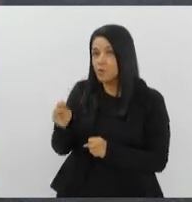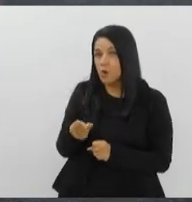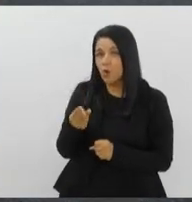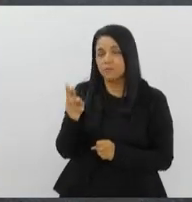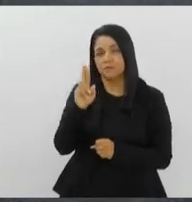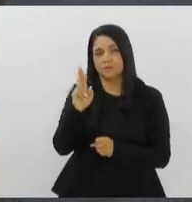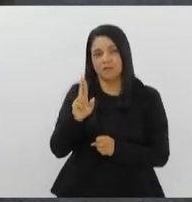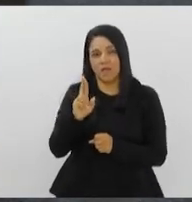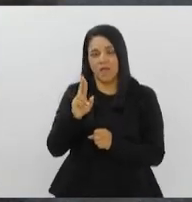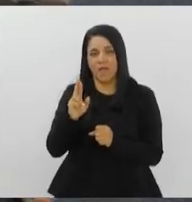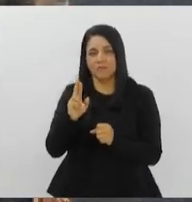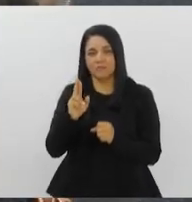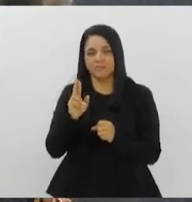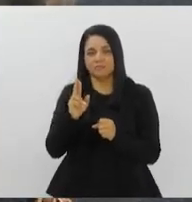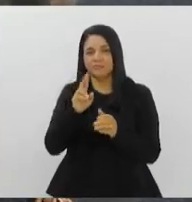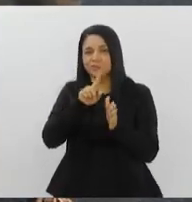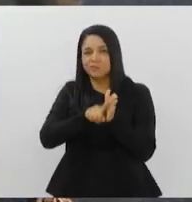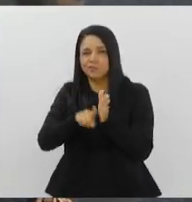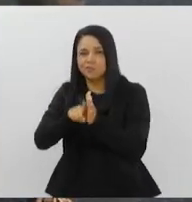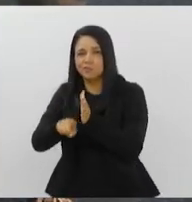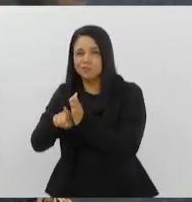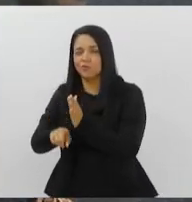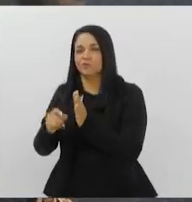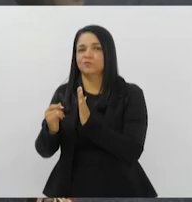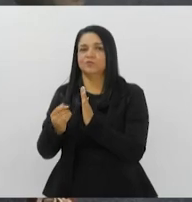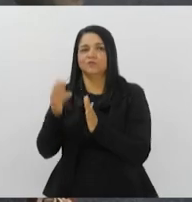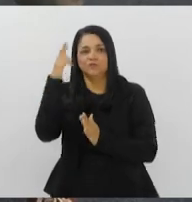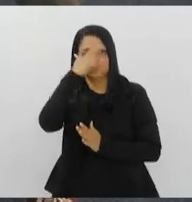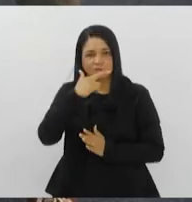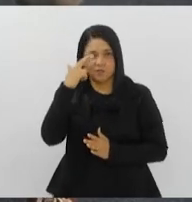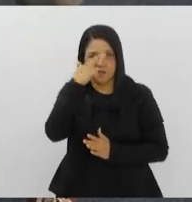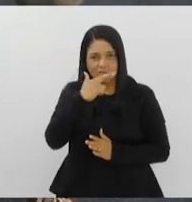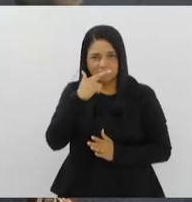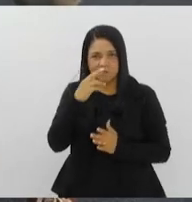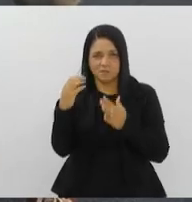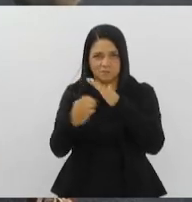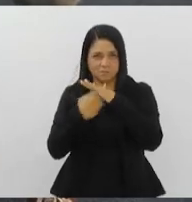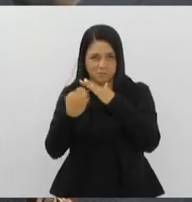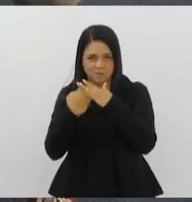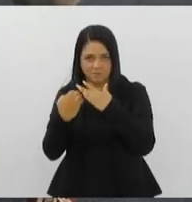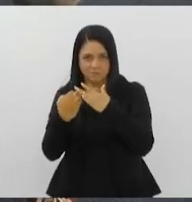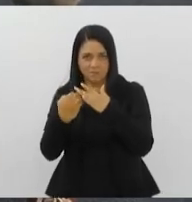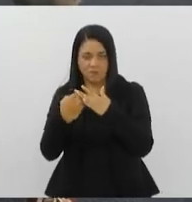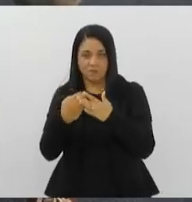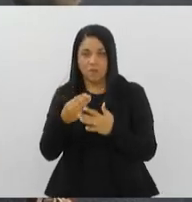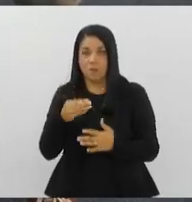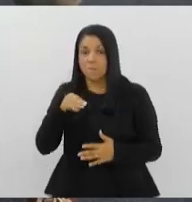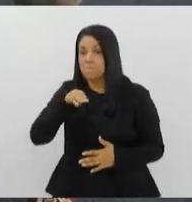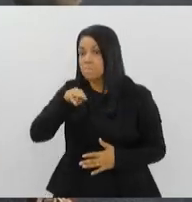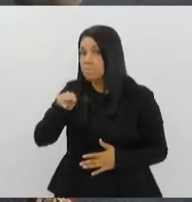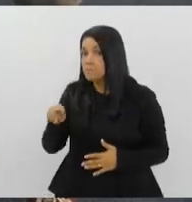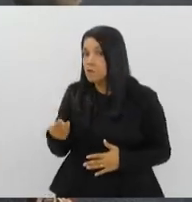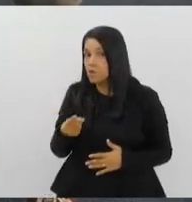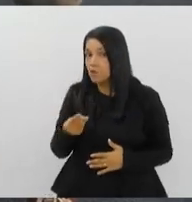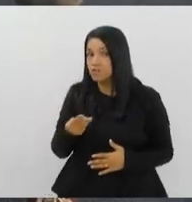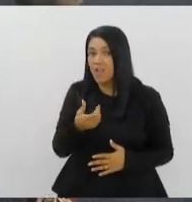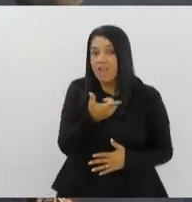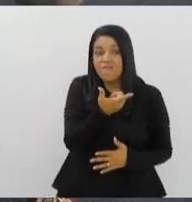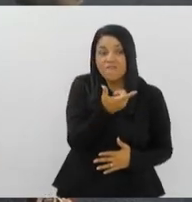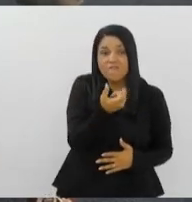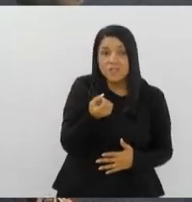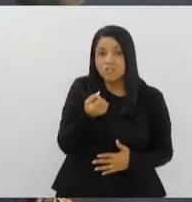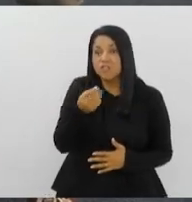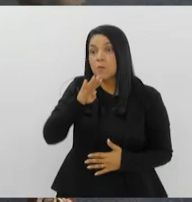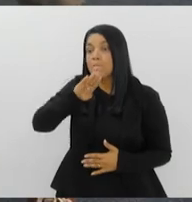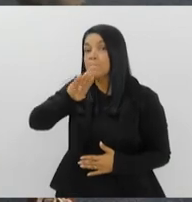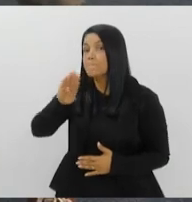de incentivos fiscais. Senhora Presidente, eu não falei milhões, não. Falei 20